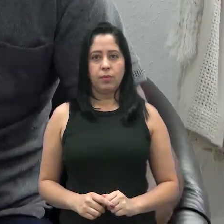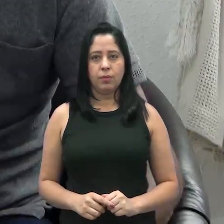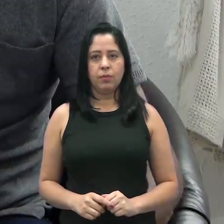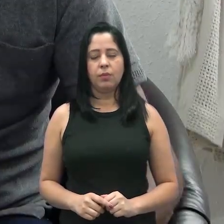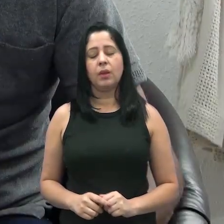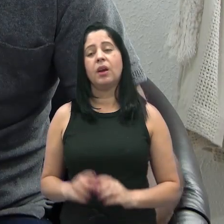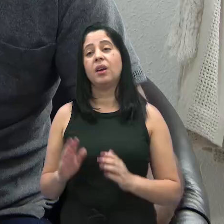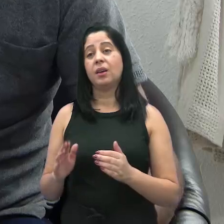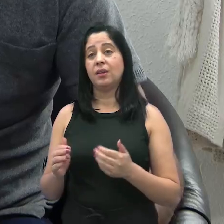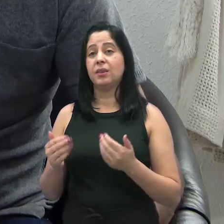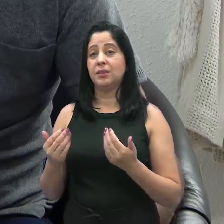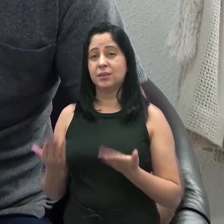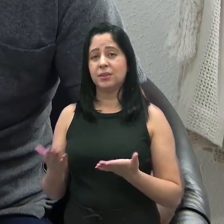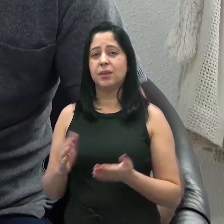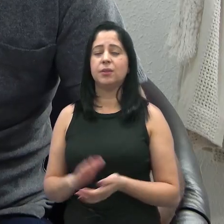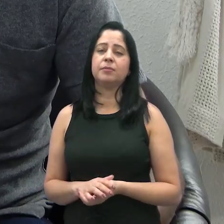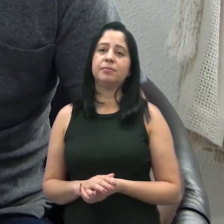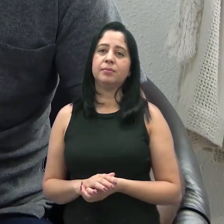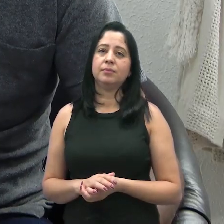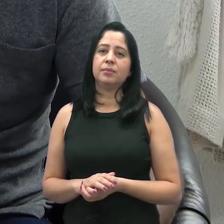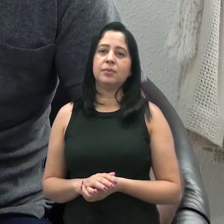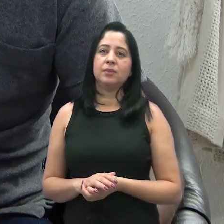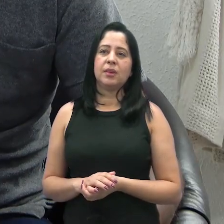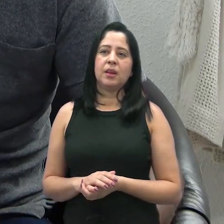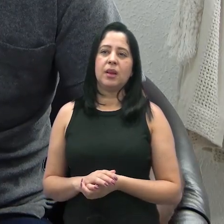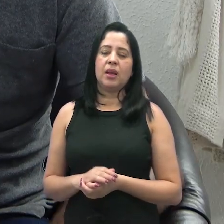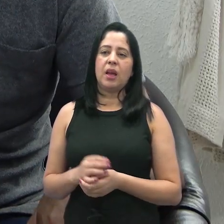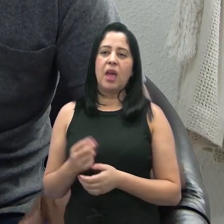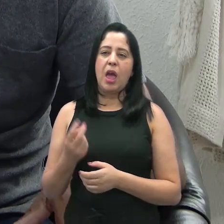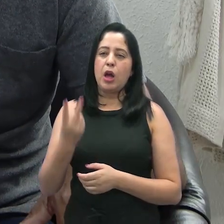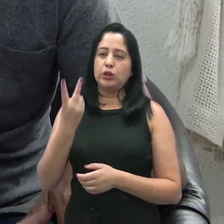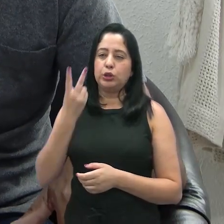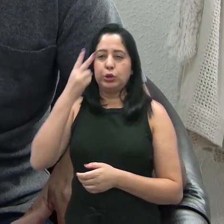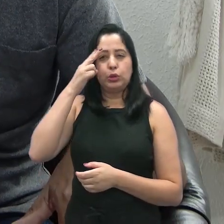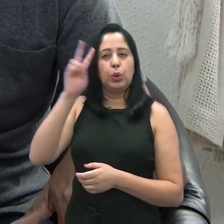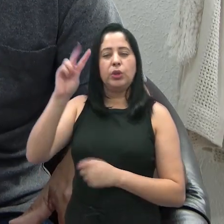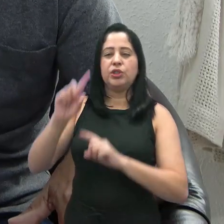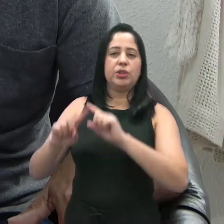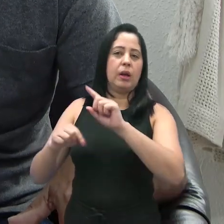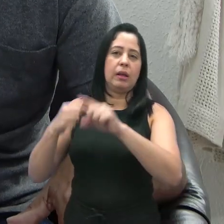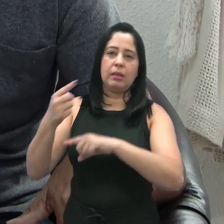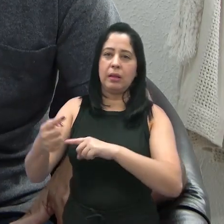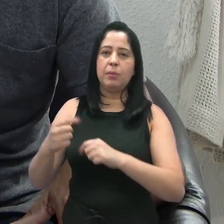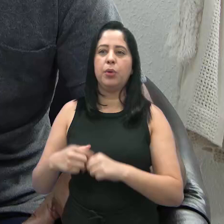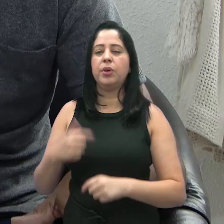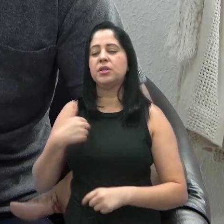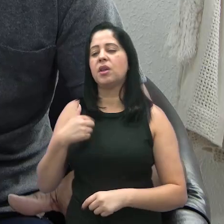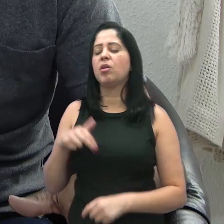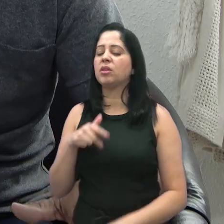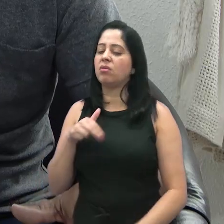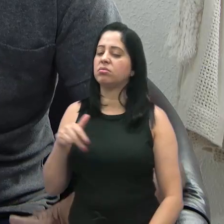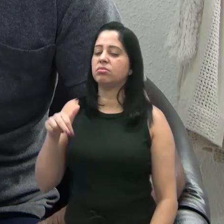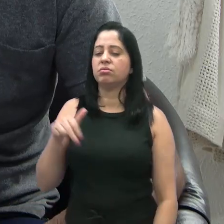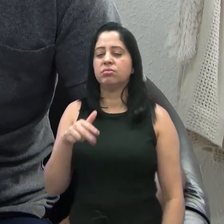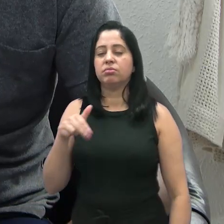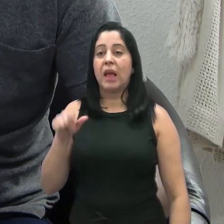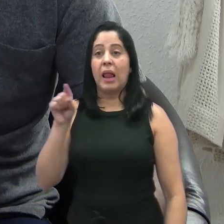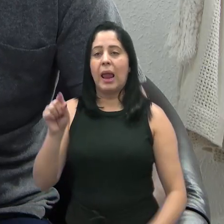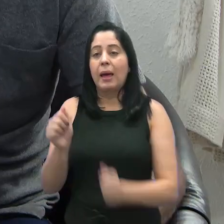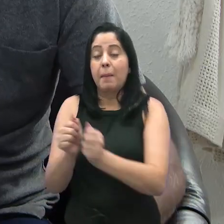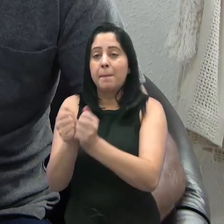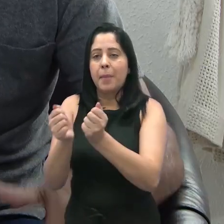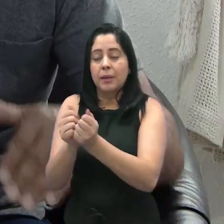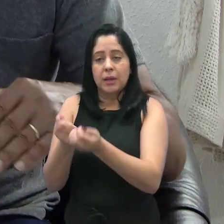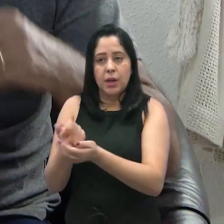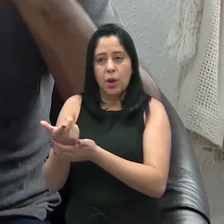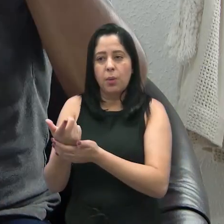Aí um dia logo, 2, 3 dias depois, eu fui numa padaria perto de casa, conversando com